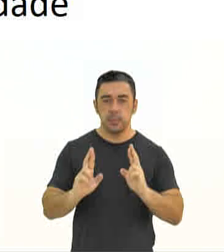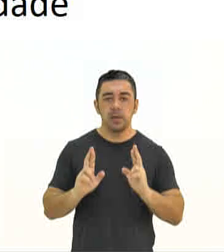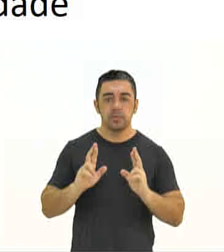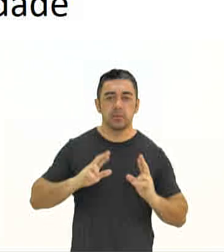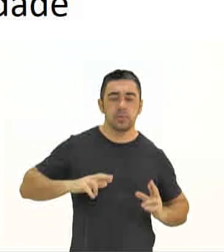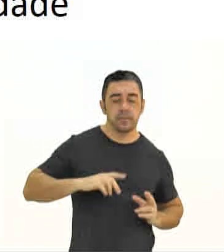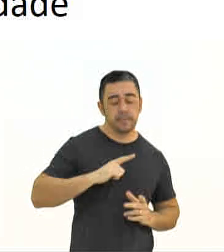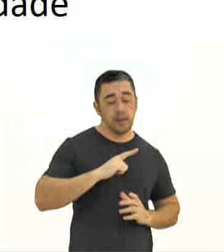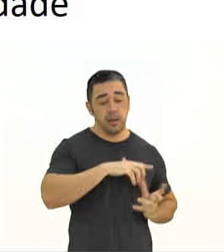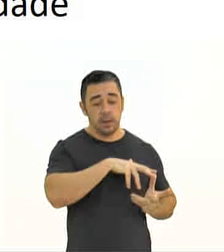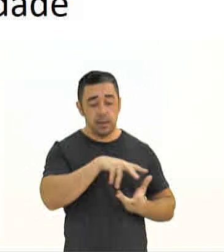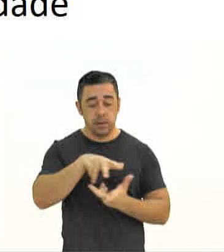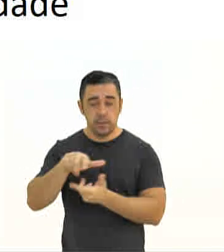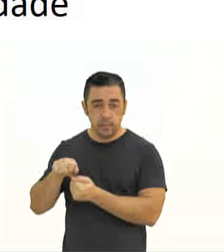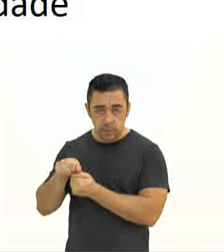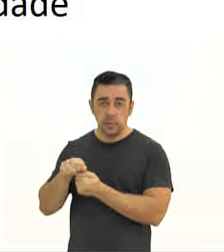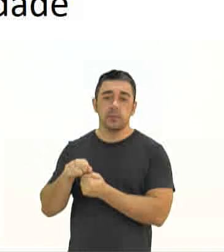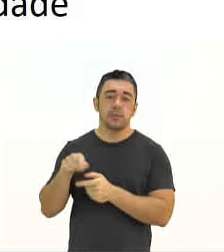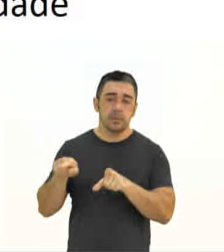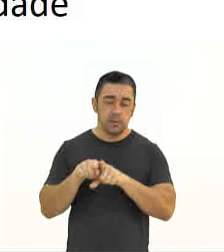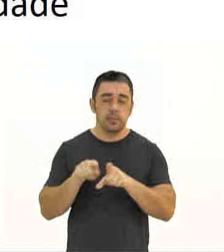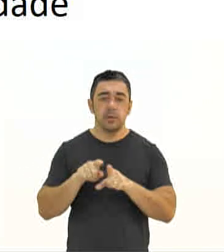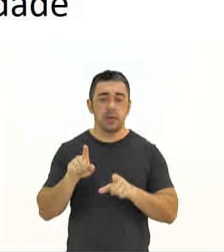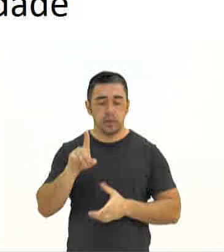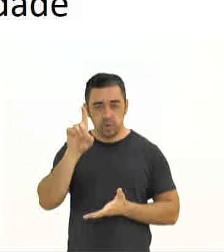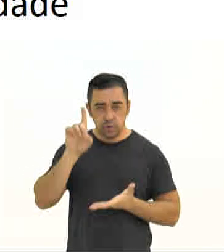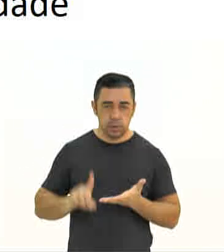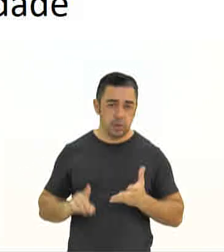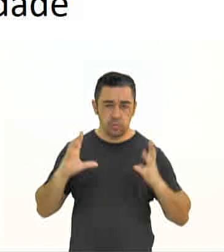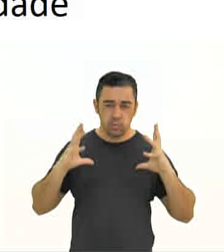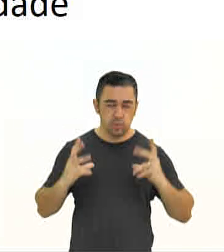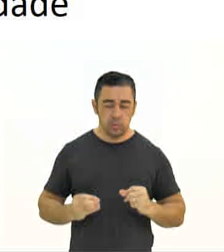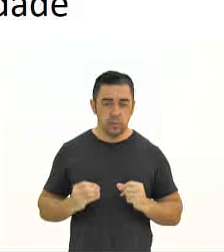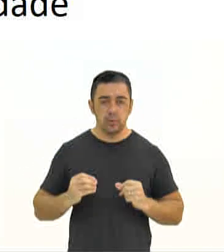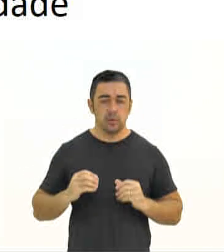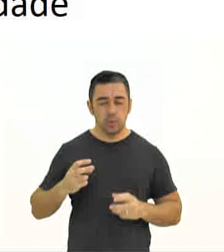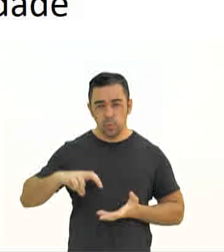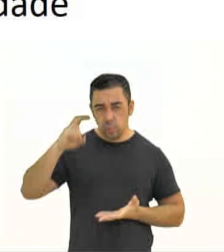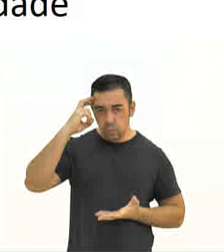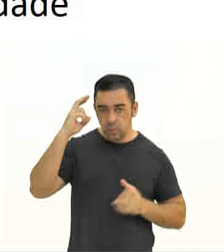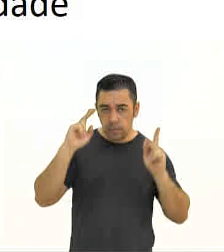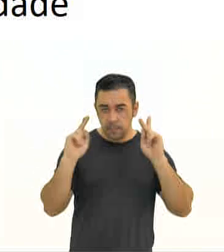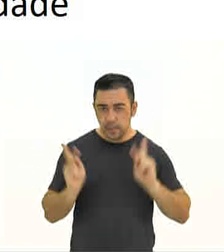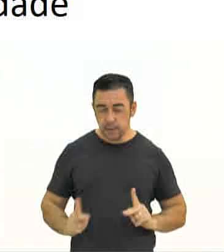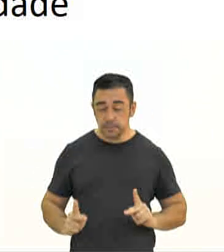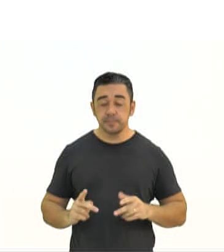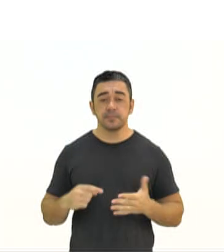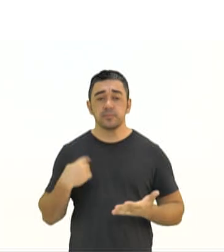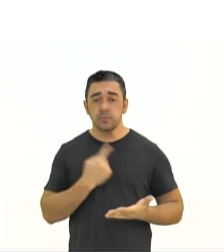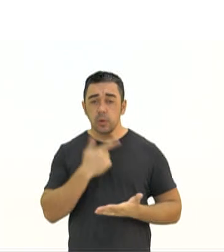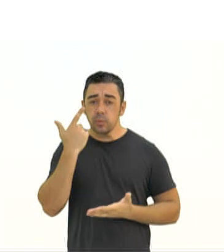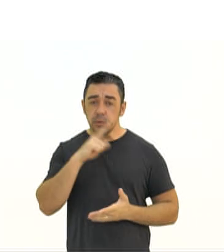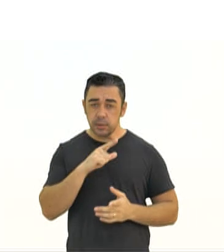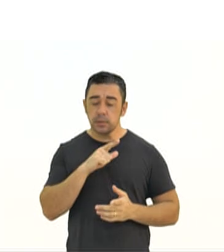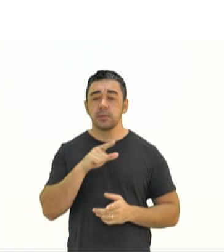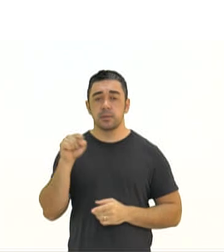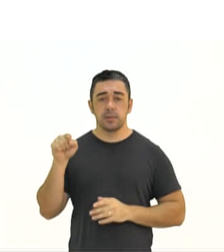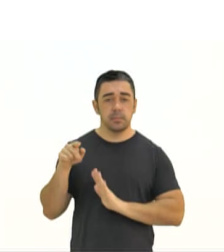nos direitos humanos universais, na justiça econômica e numa cultura de paz. Para chegar a esse